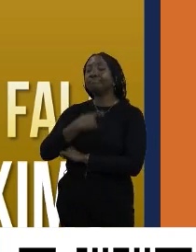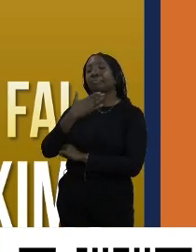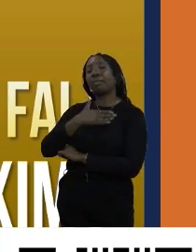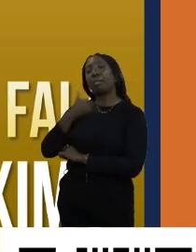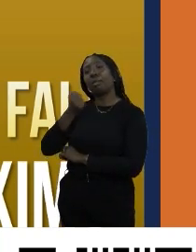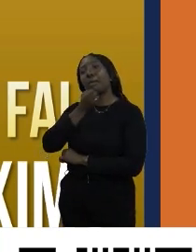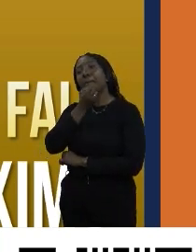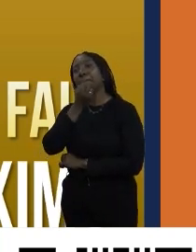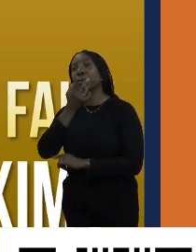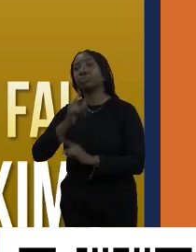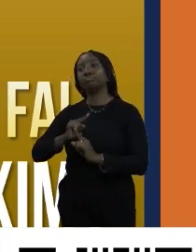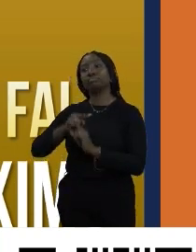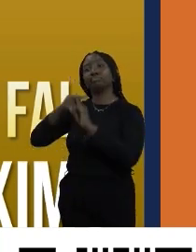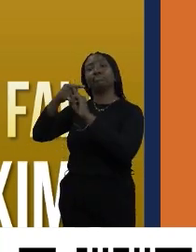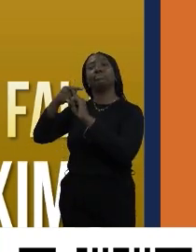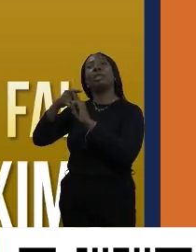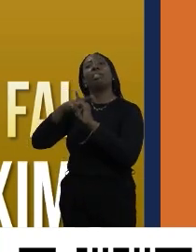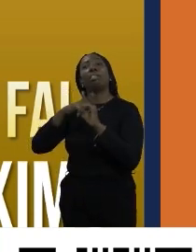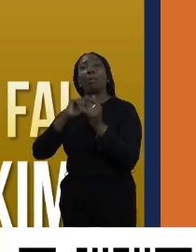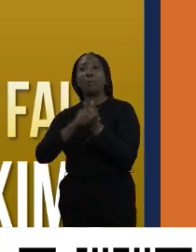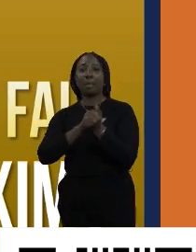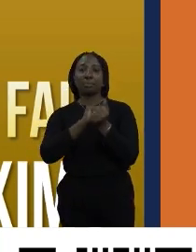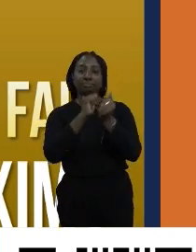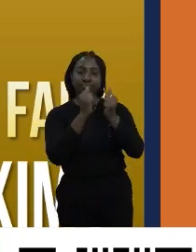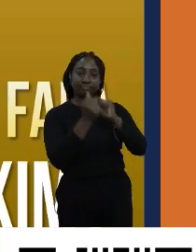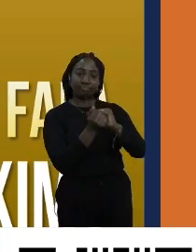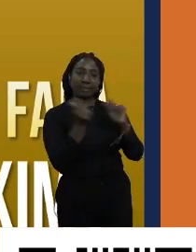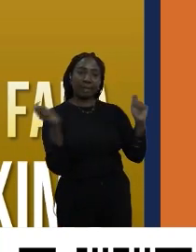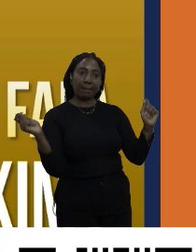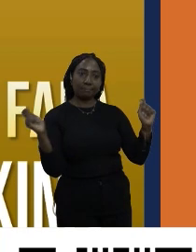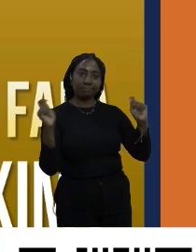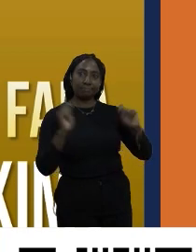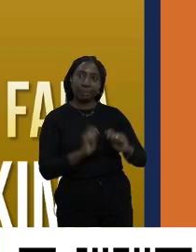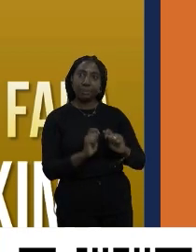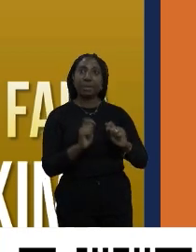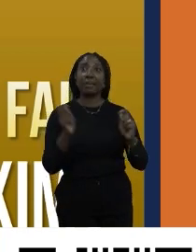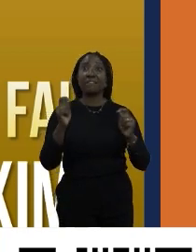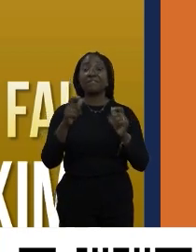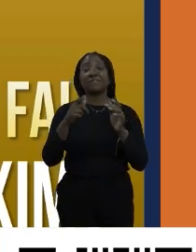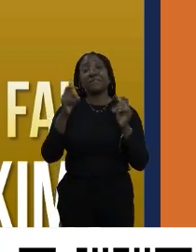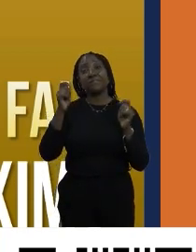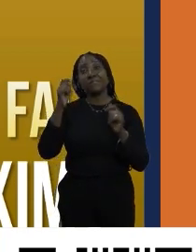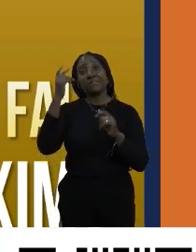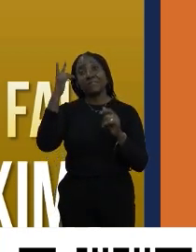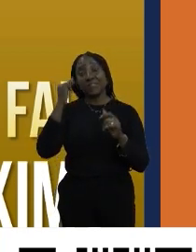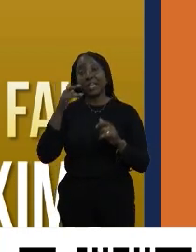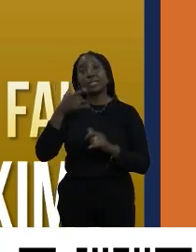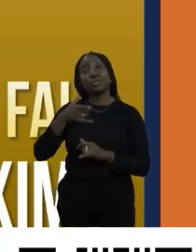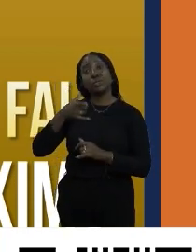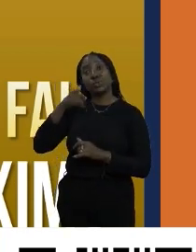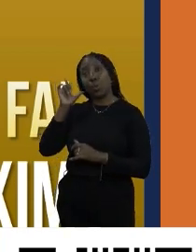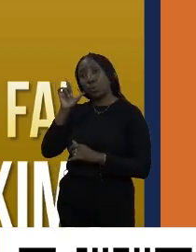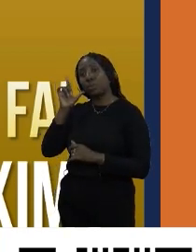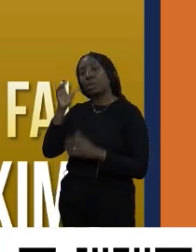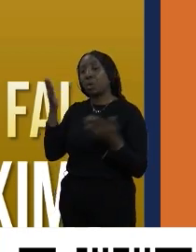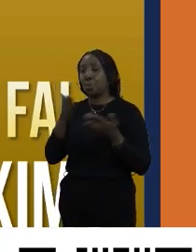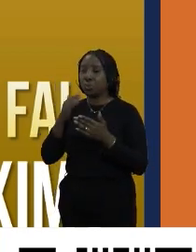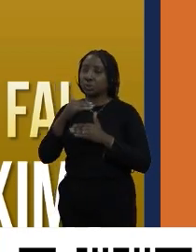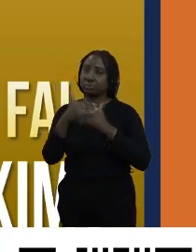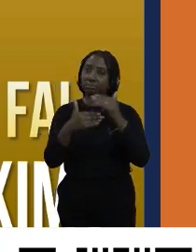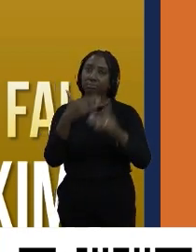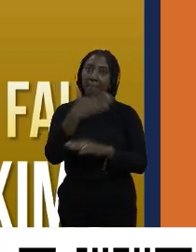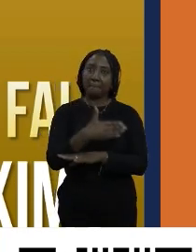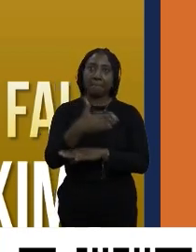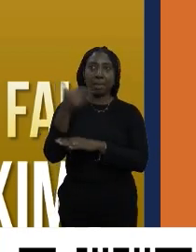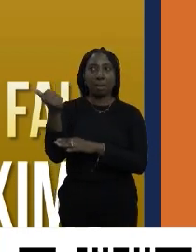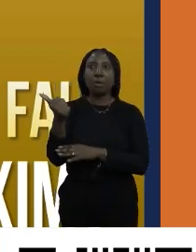bom. Mas a gente tem uma capacidade de se adaptar gigantesca. Então, o que a gente fez ontem, hoje provavelmente já está fazendo um pouquinho mais, né? E assim